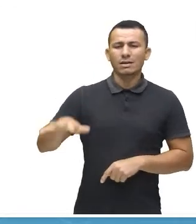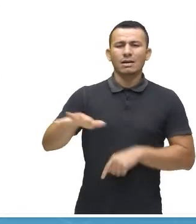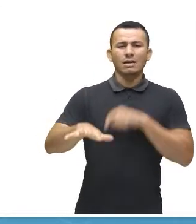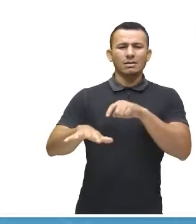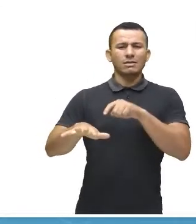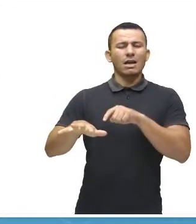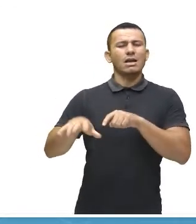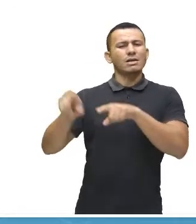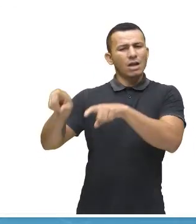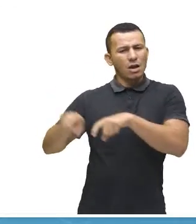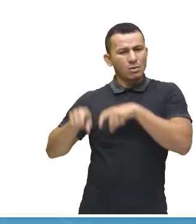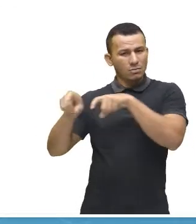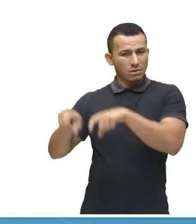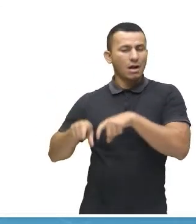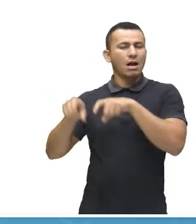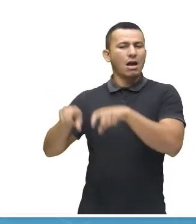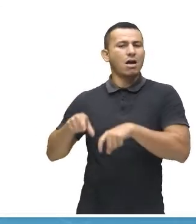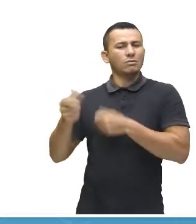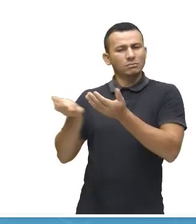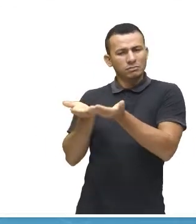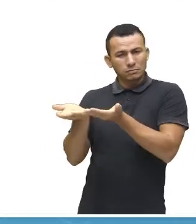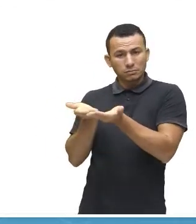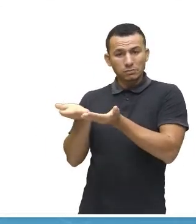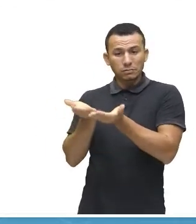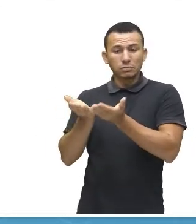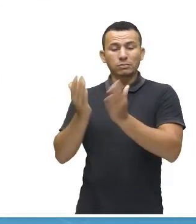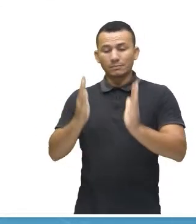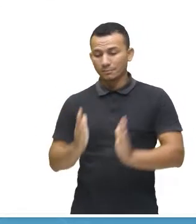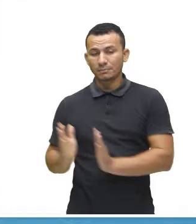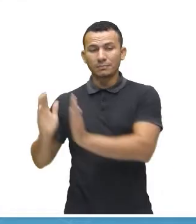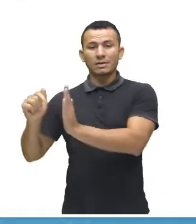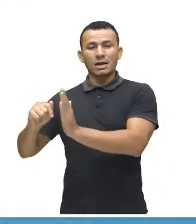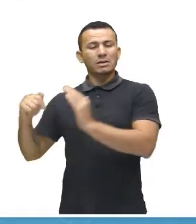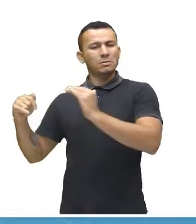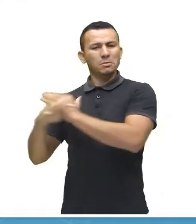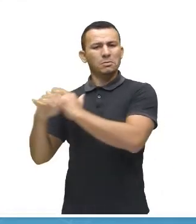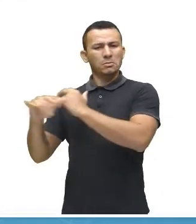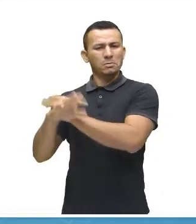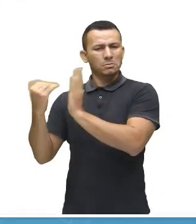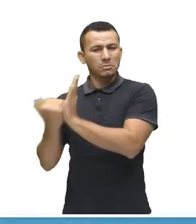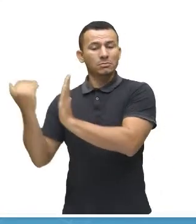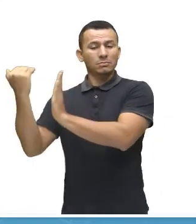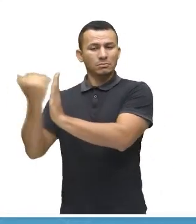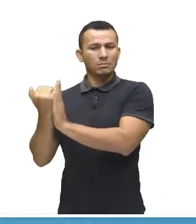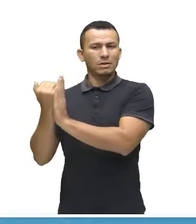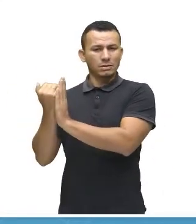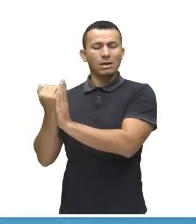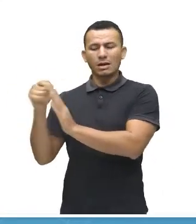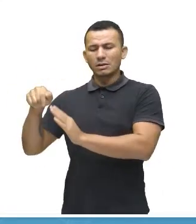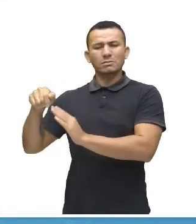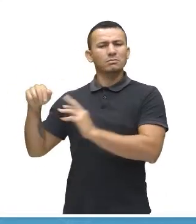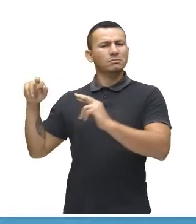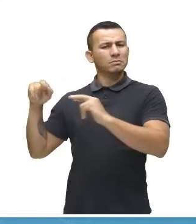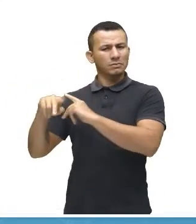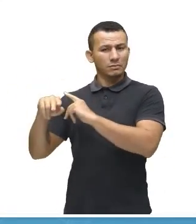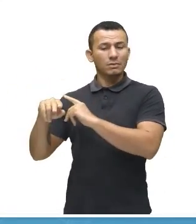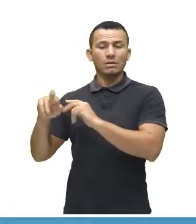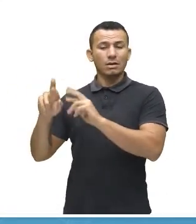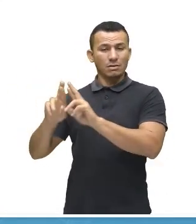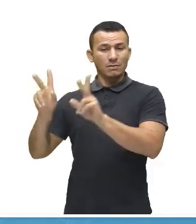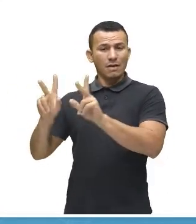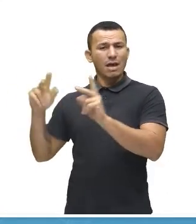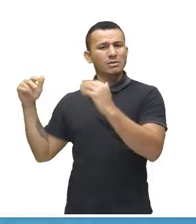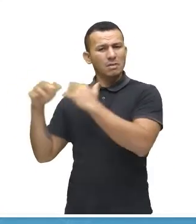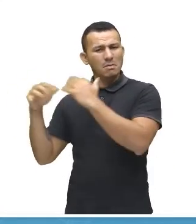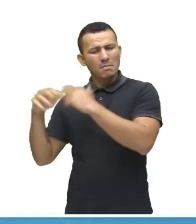meio rural, né? E áreas que são densamente urbanizadas, né? Que tem um fluxo muito intenso